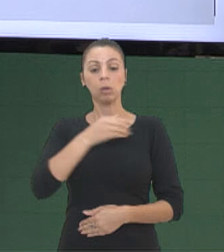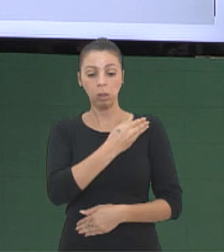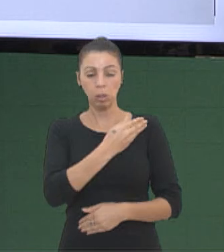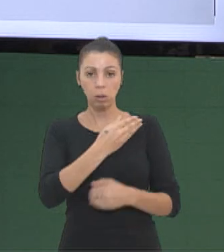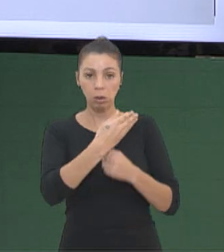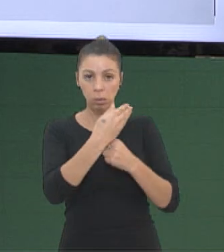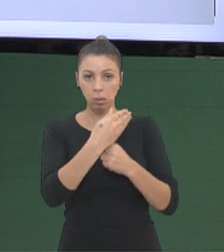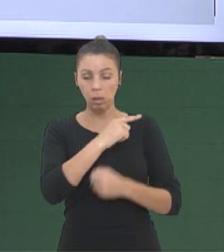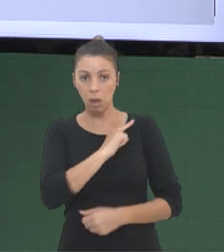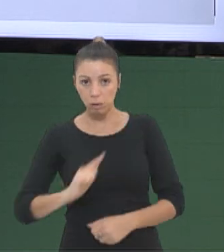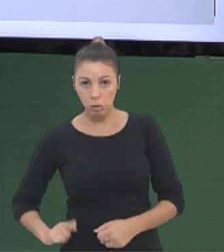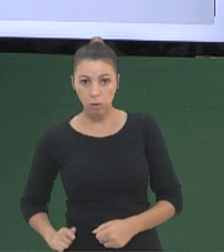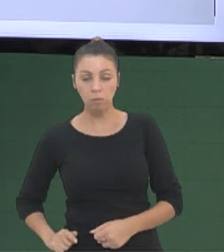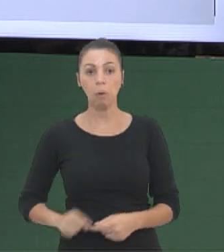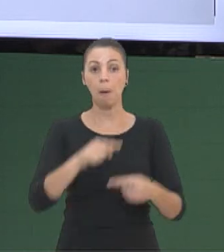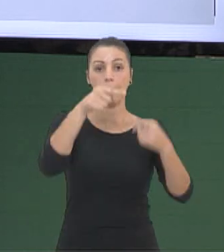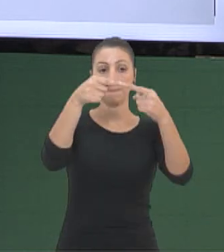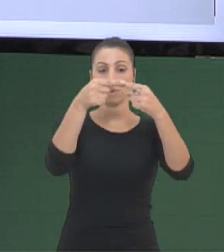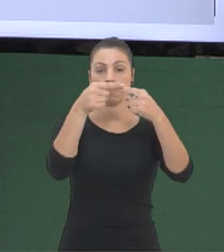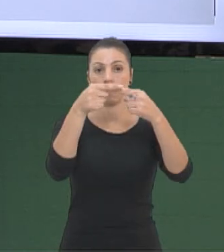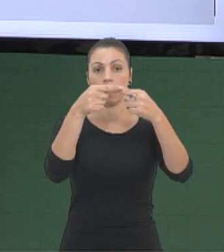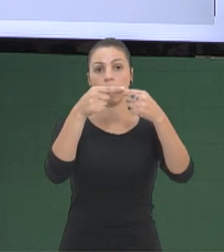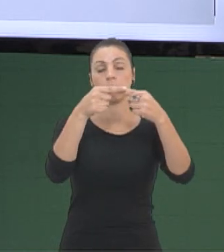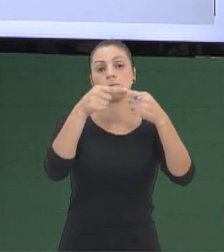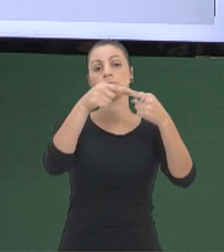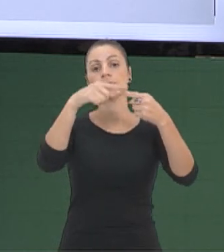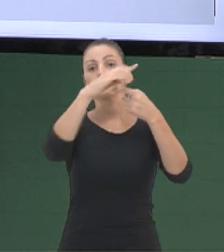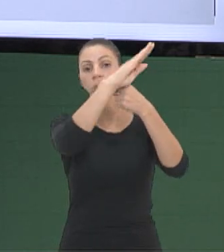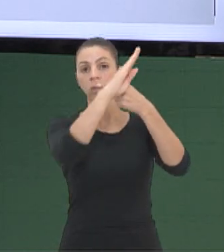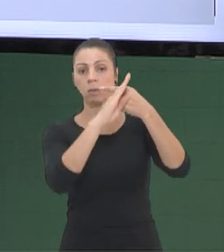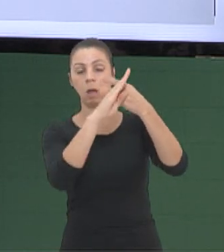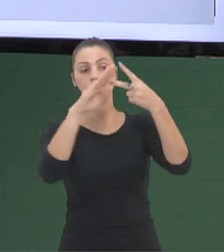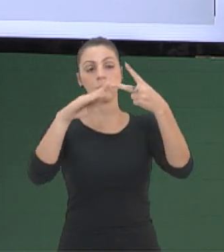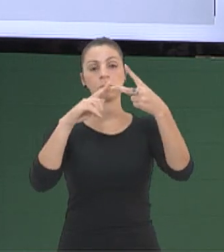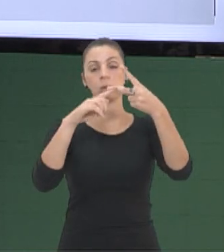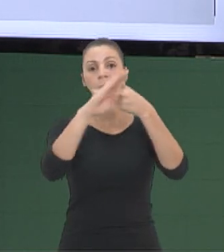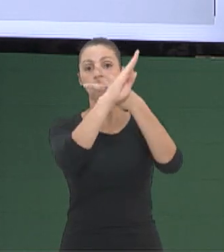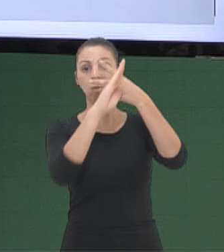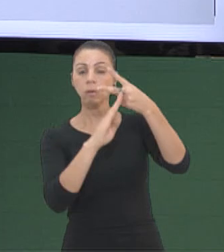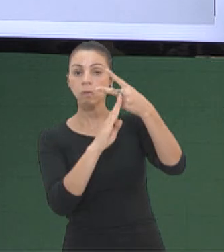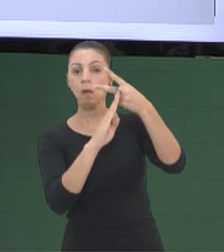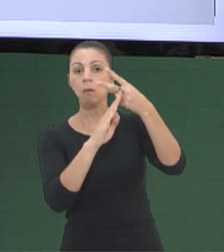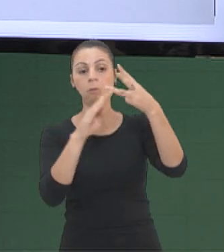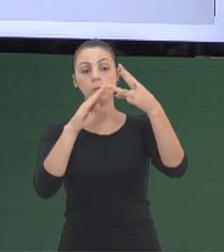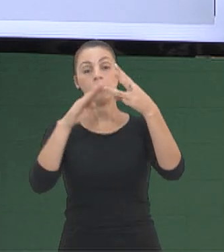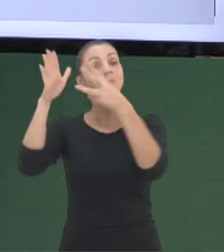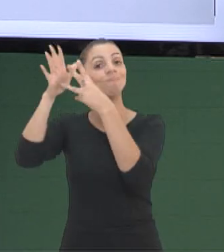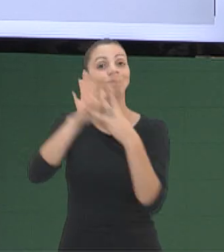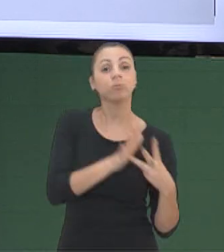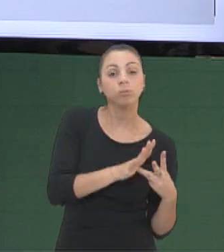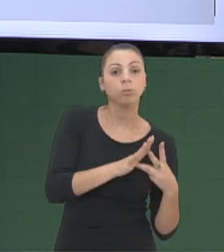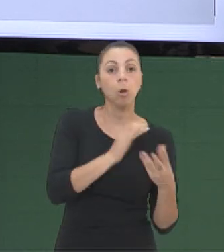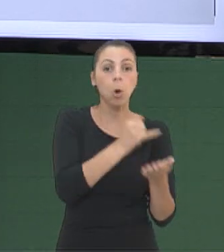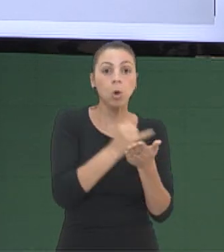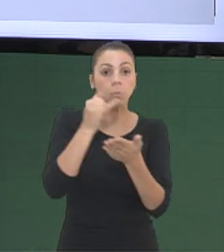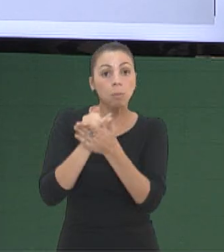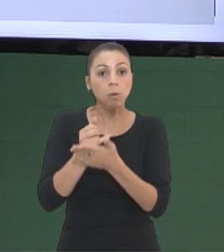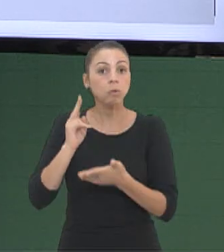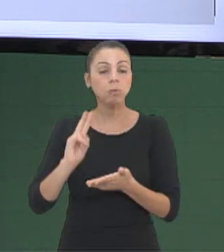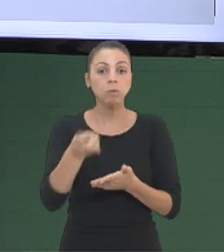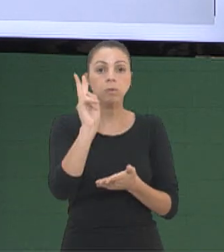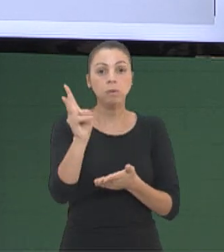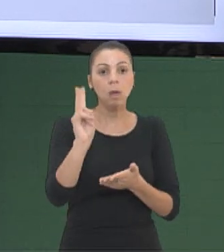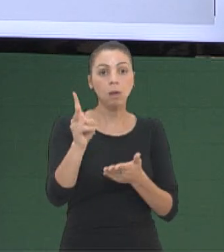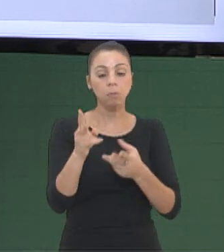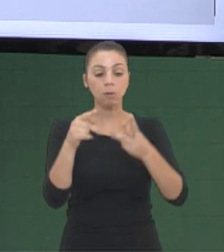segundo estado, oprimindo o terceiro estado, todos os impostos recaíam sobre o terceiro estado.